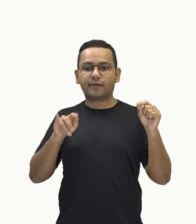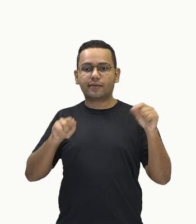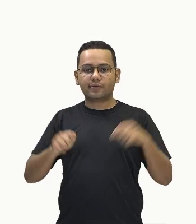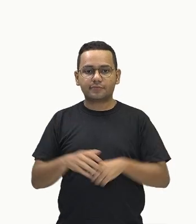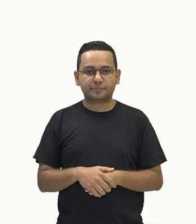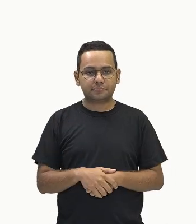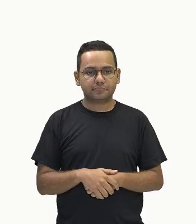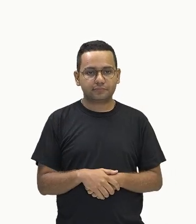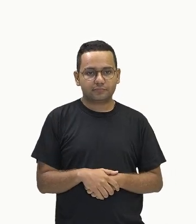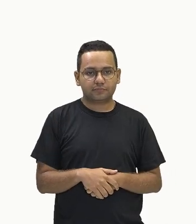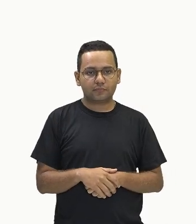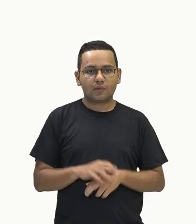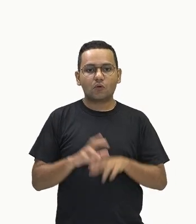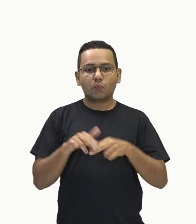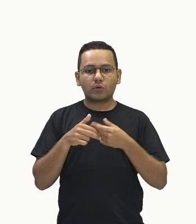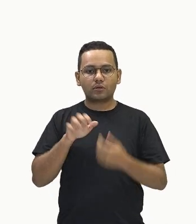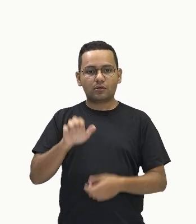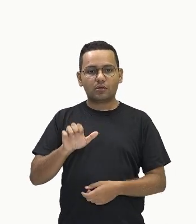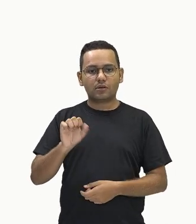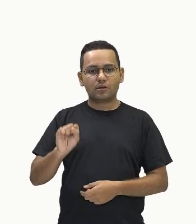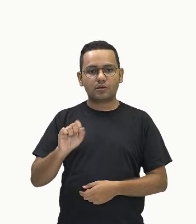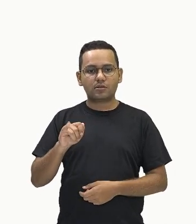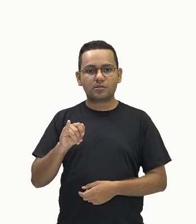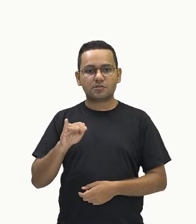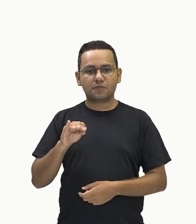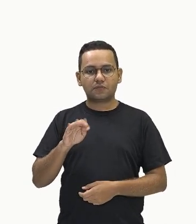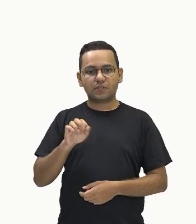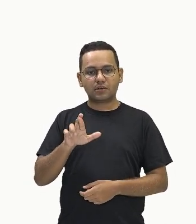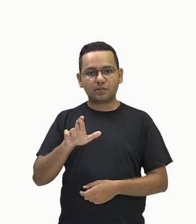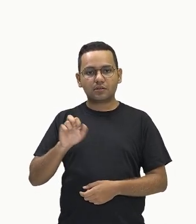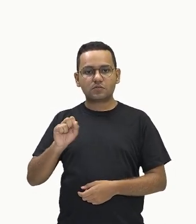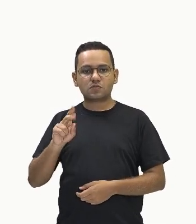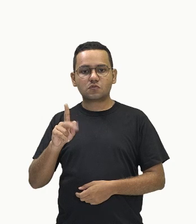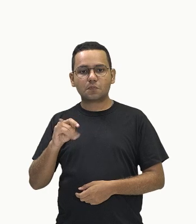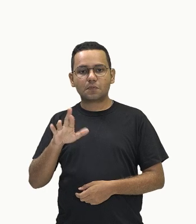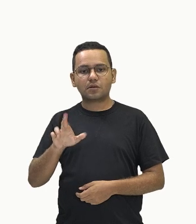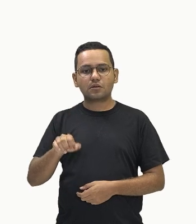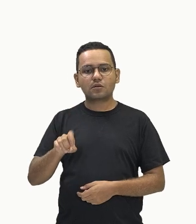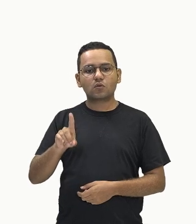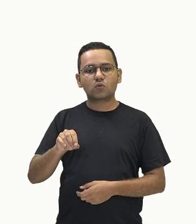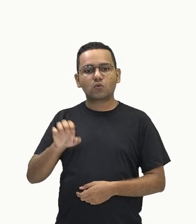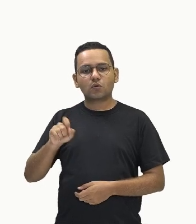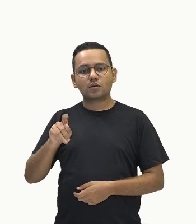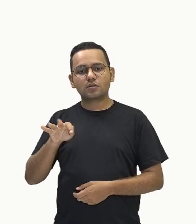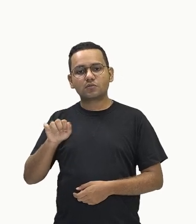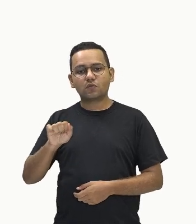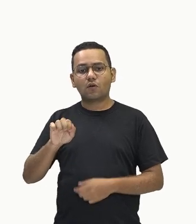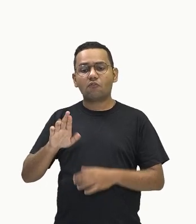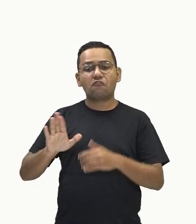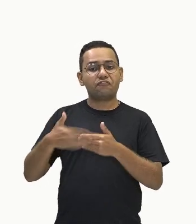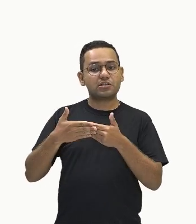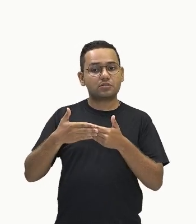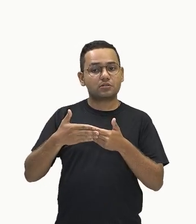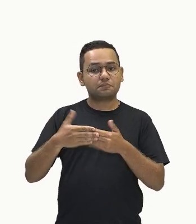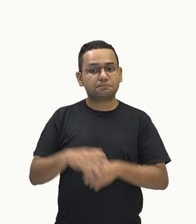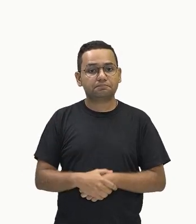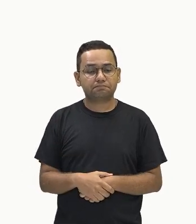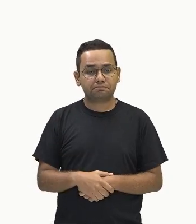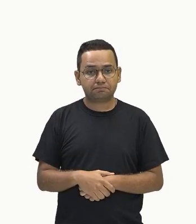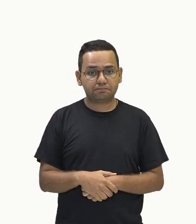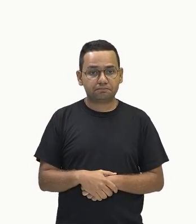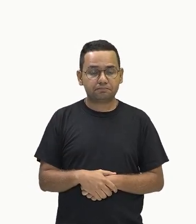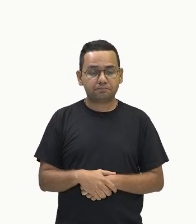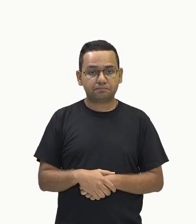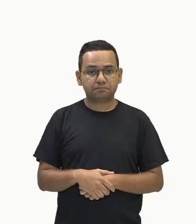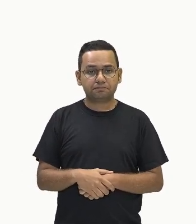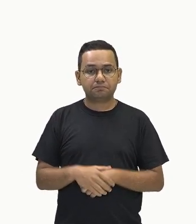superior do esôfago fecha a entrada do esôfago, certo? E aí o